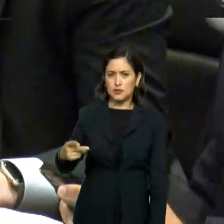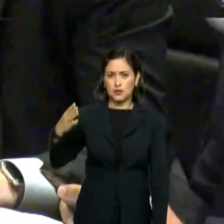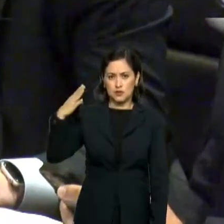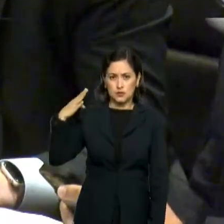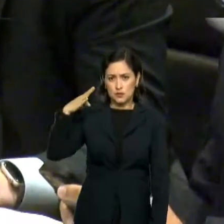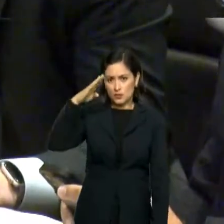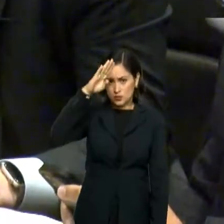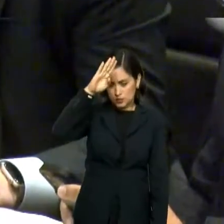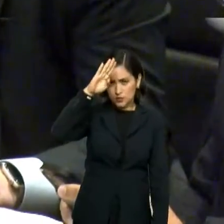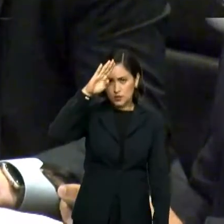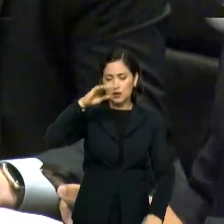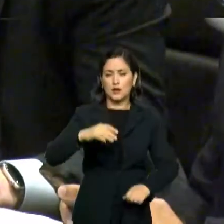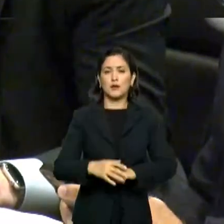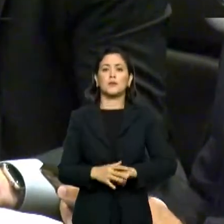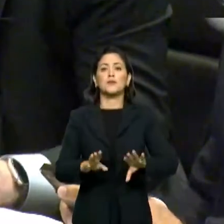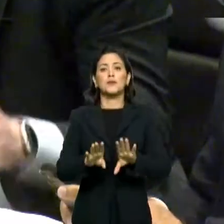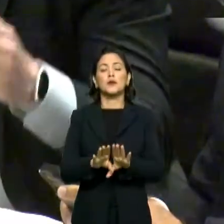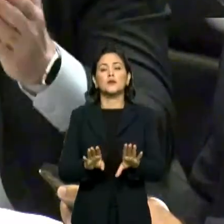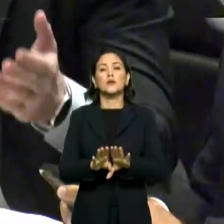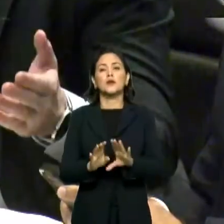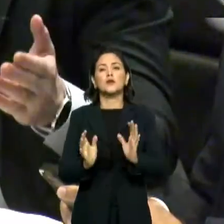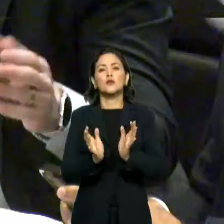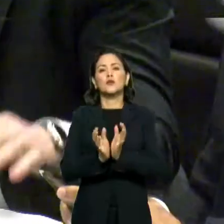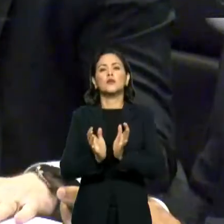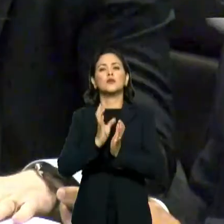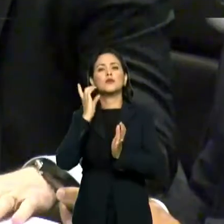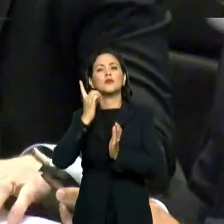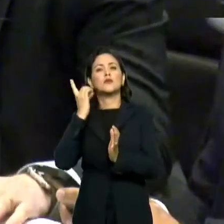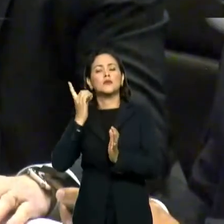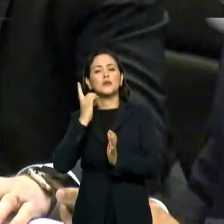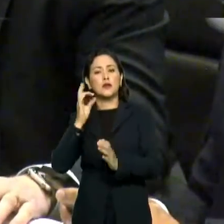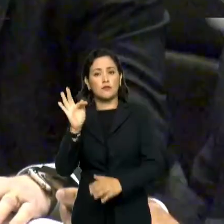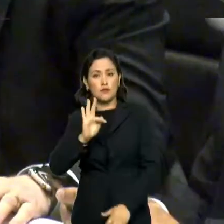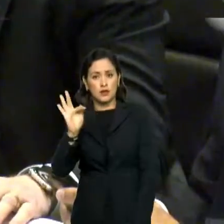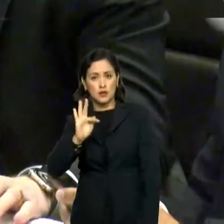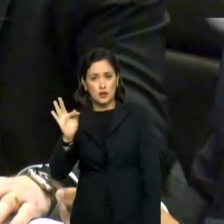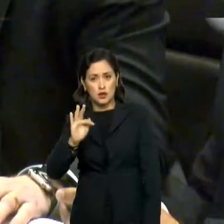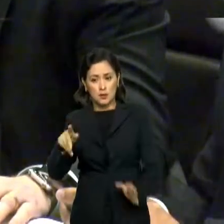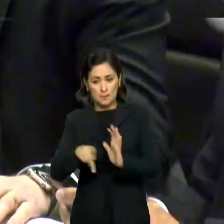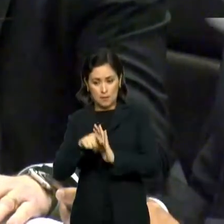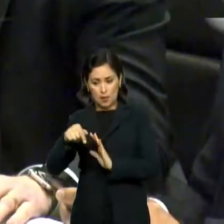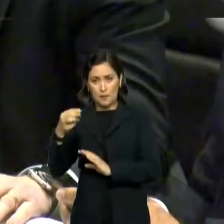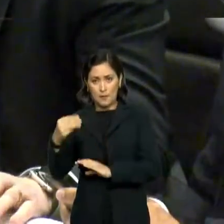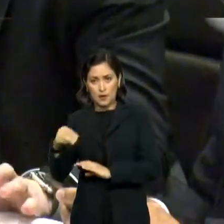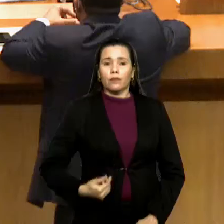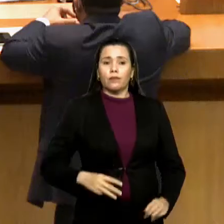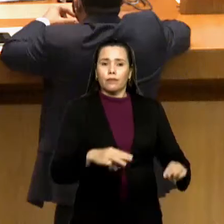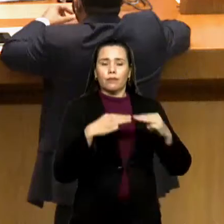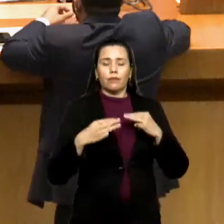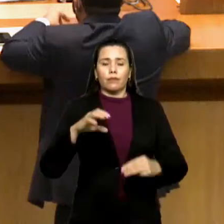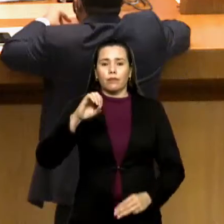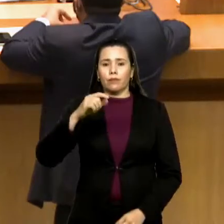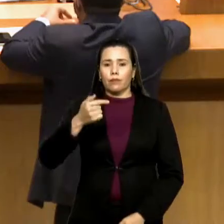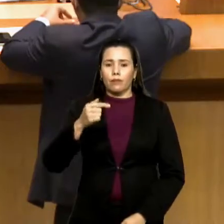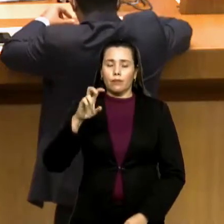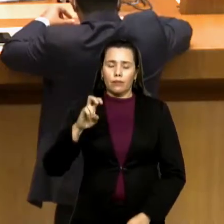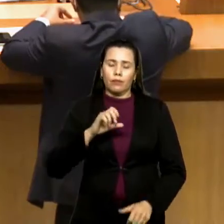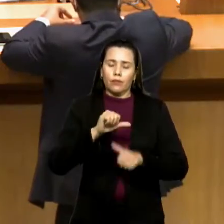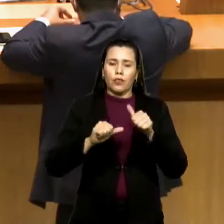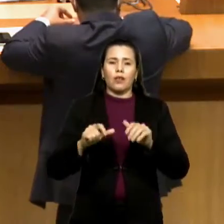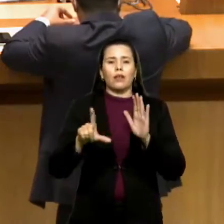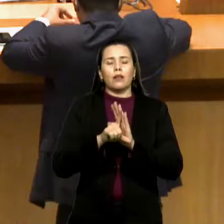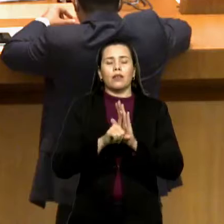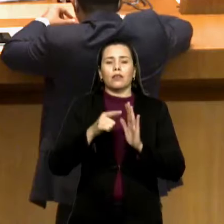dos deputados federais por Ampla maioria votou contra a PEC do voto impresso após a